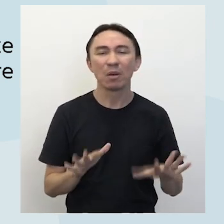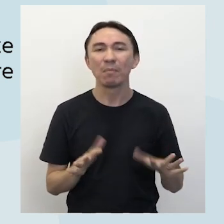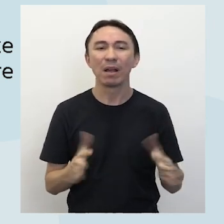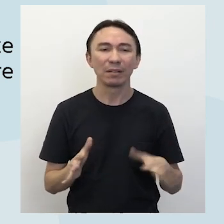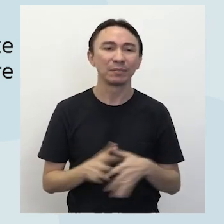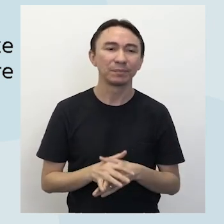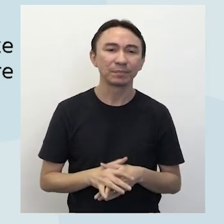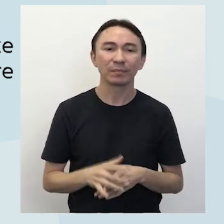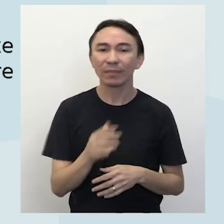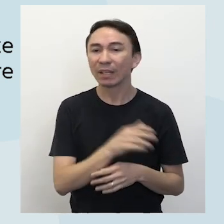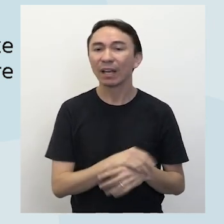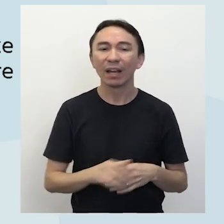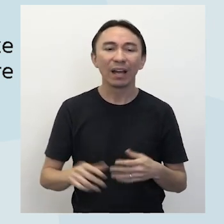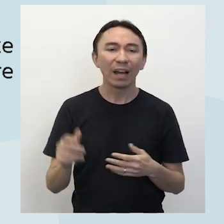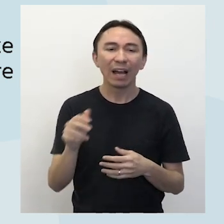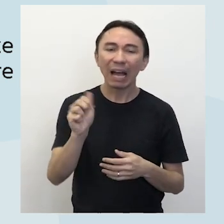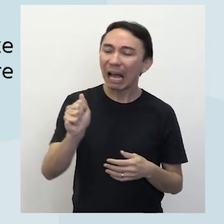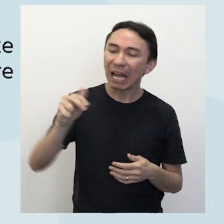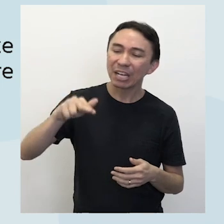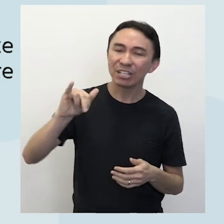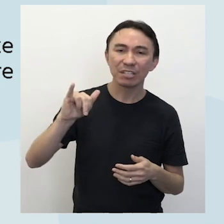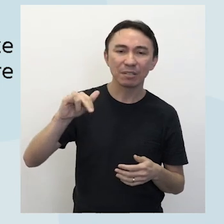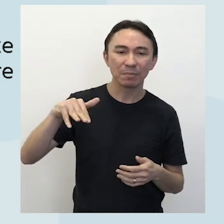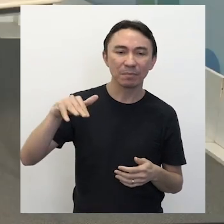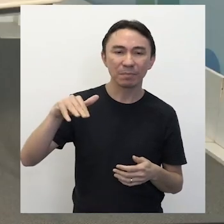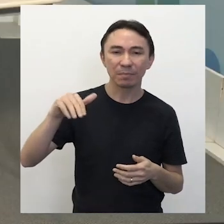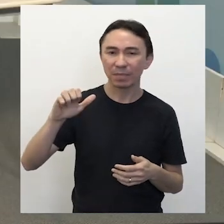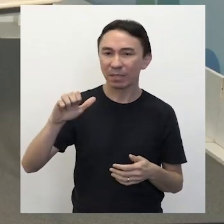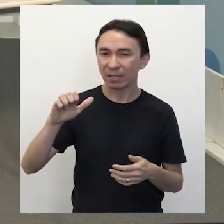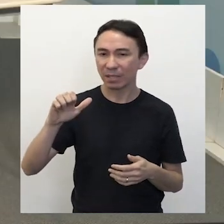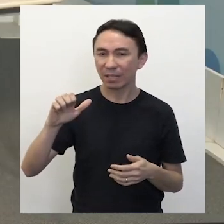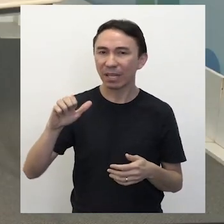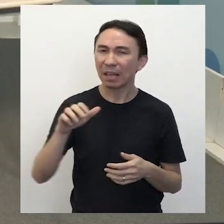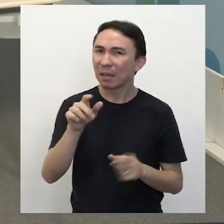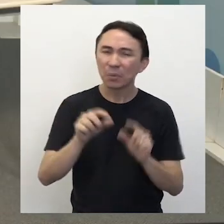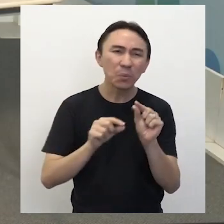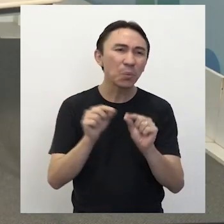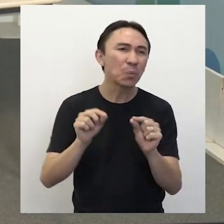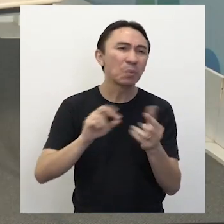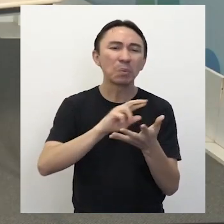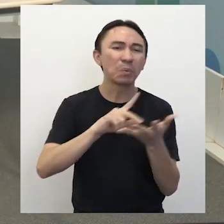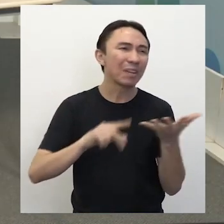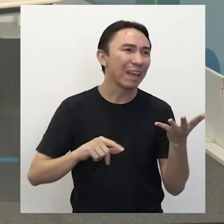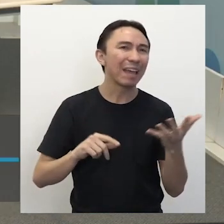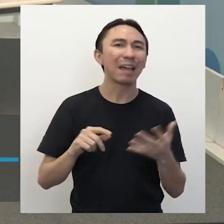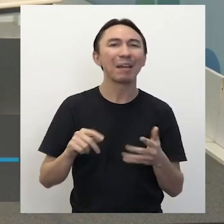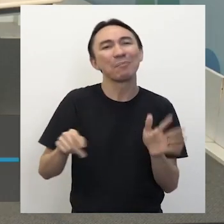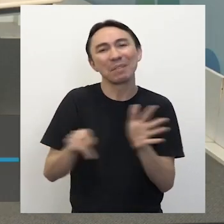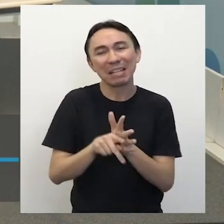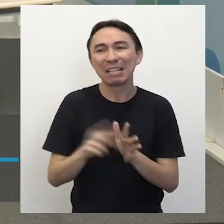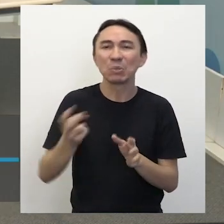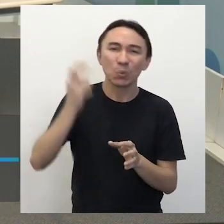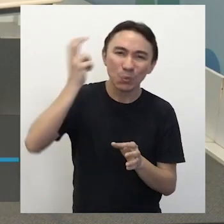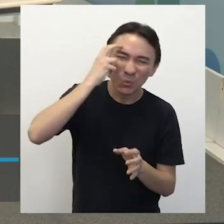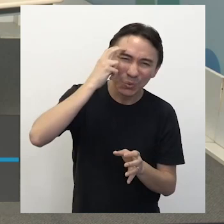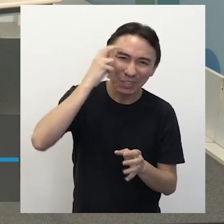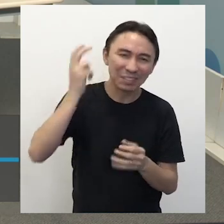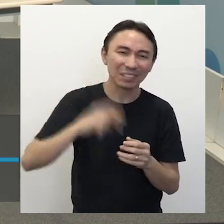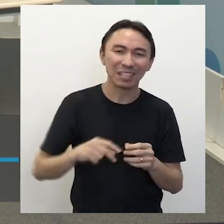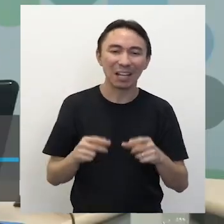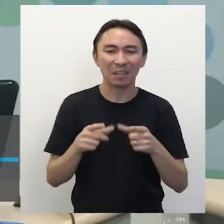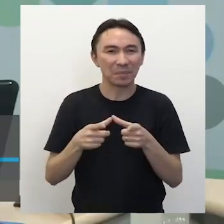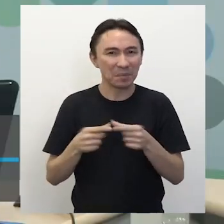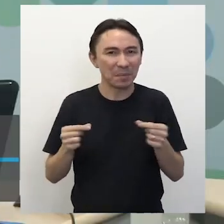que é animação em geral. Então, mas quando a gente fala de anime, o pessoal Aqui entende a cultura japonesa, sim, né? depois eu vou colocar pra Ele vocês fala isso sobre daí.